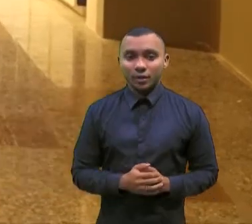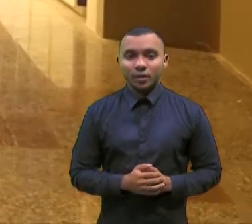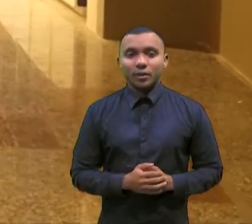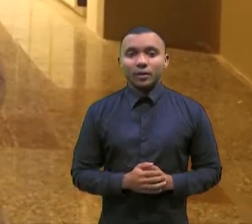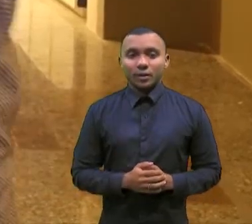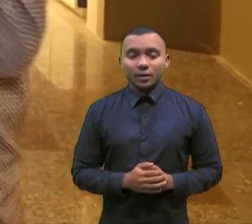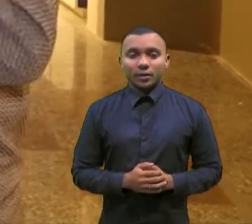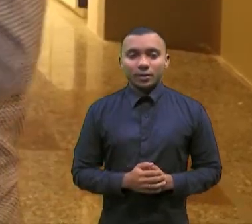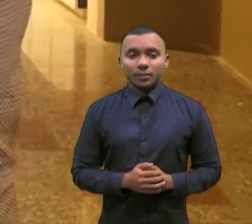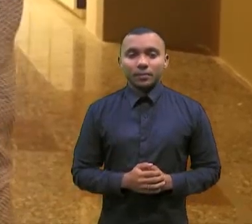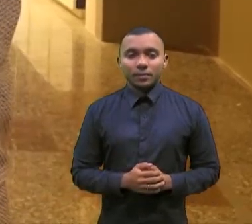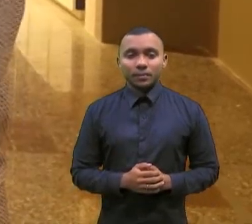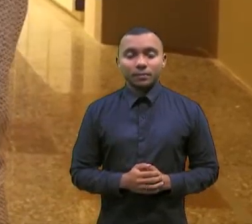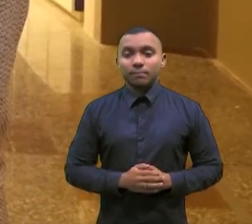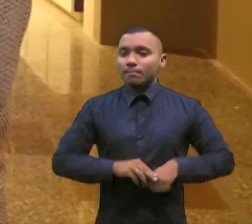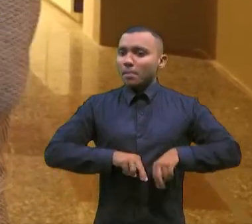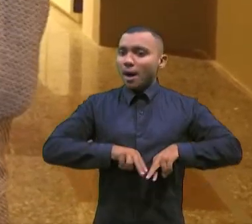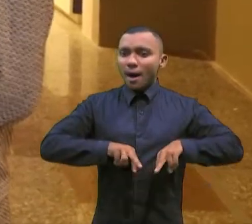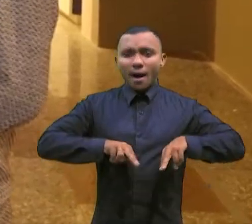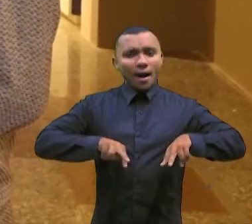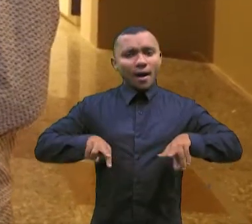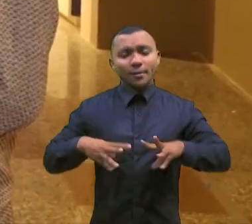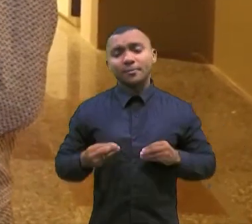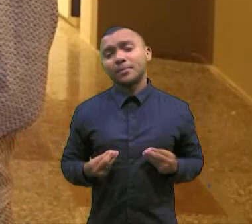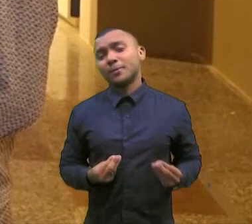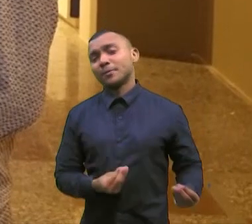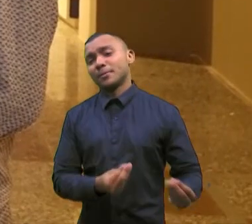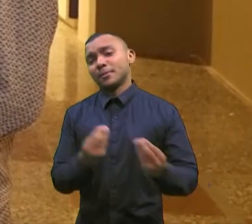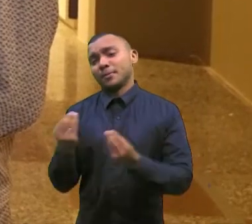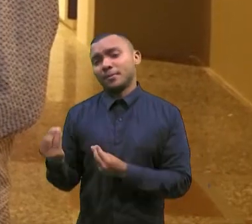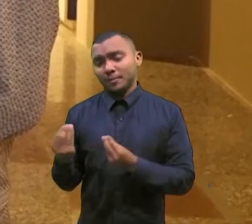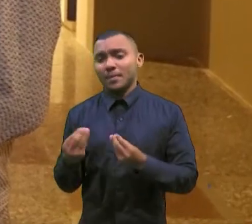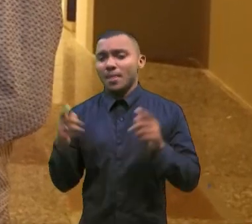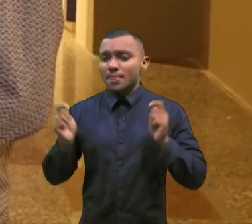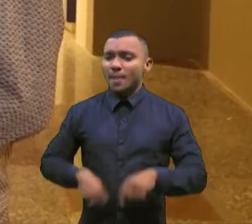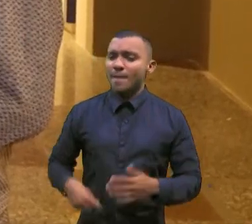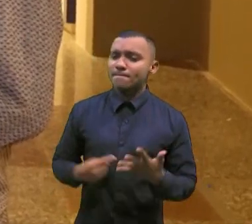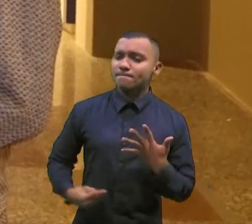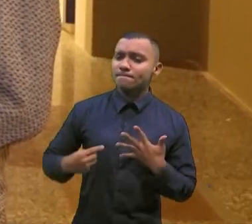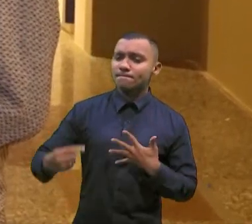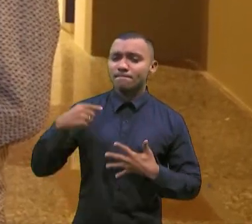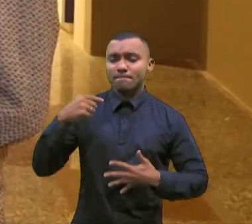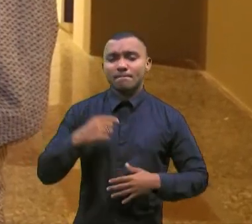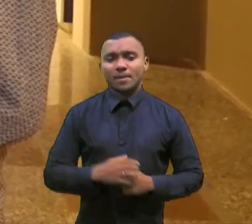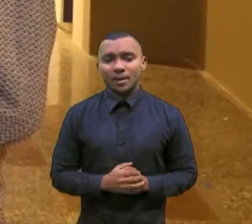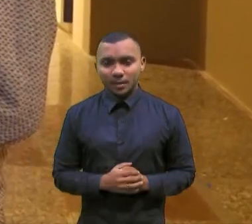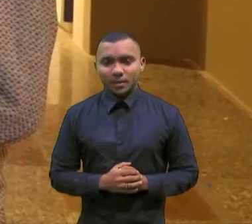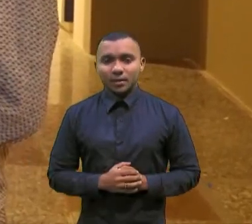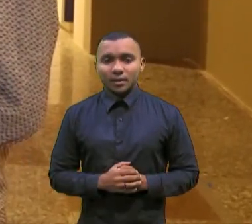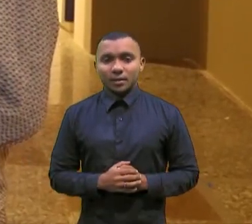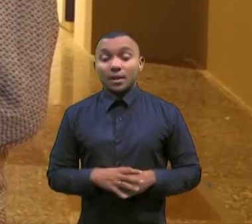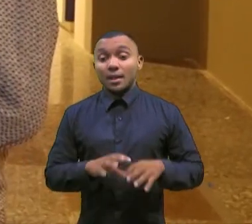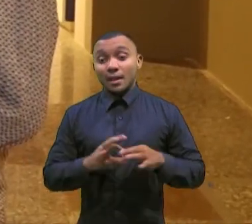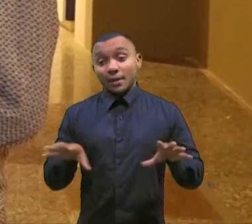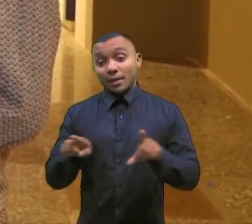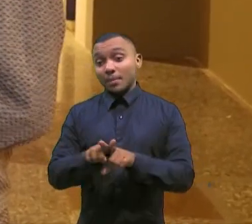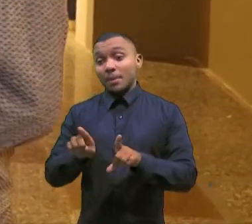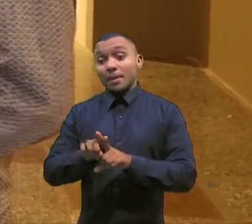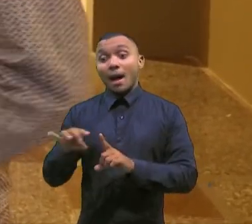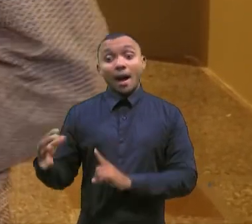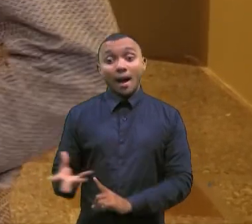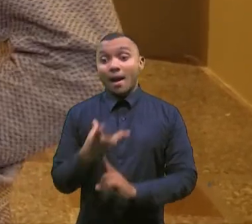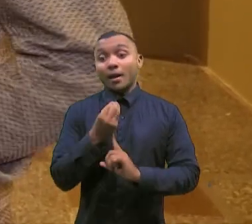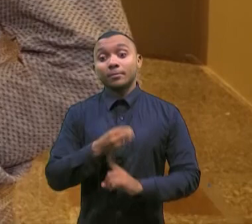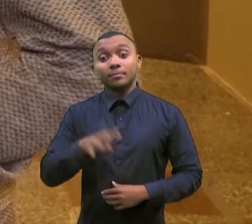fez, inclusive, então tem uma né? diversidade aqui, né, de possibilidades de reflexões. As exposições e a arte são bacanas